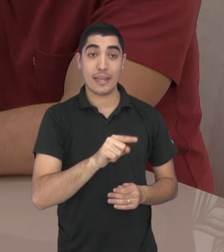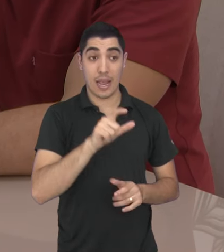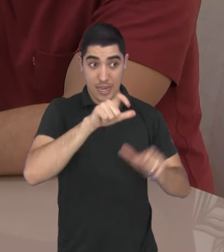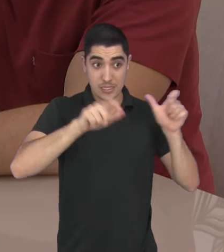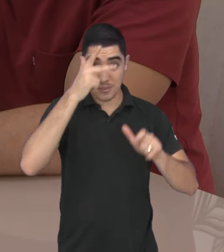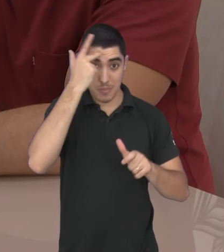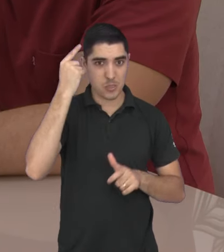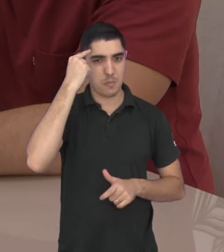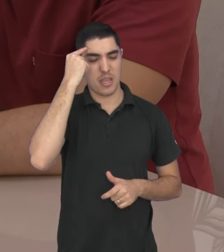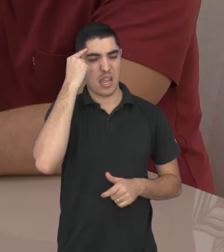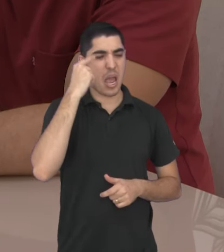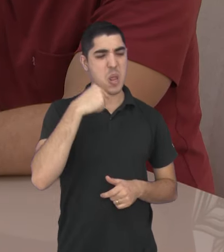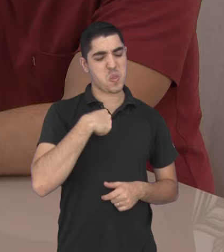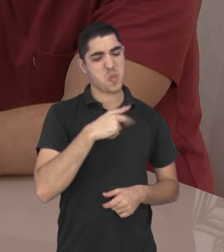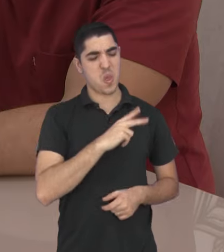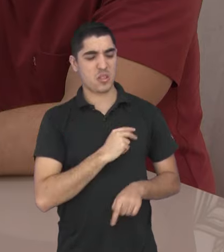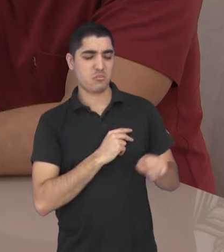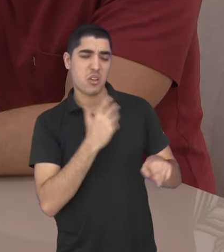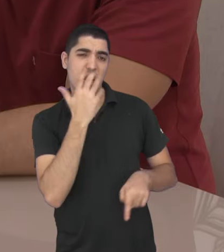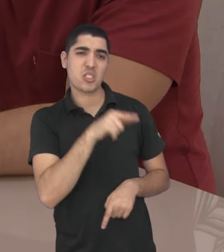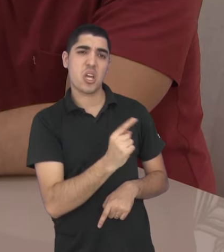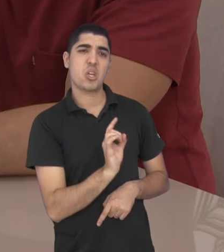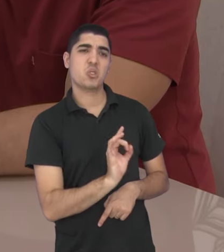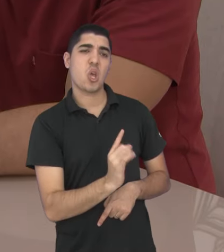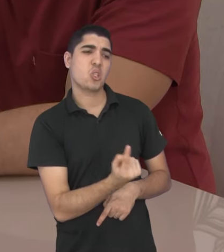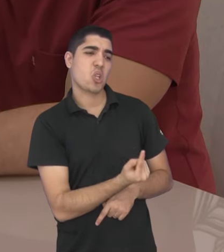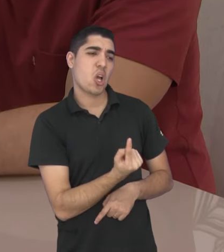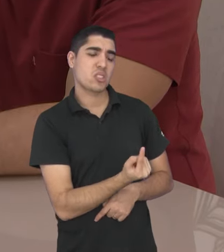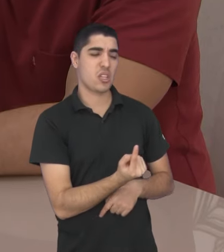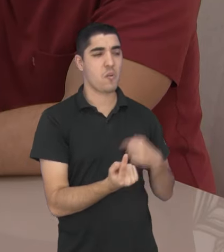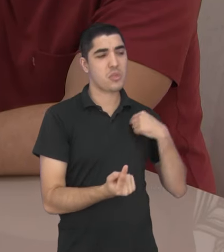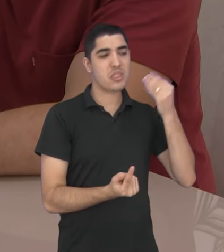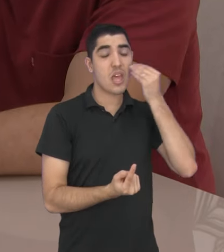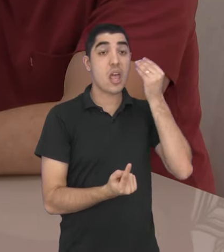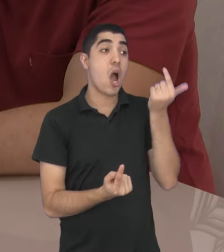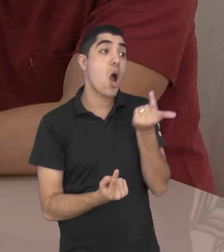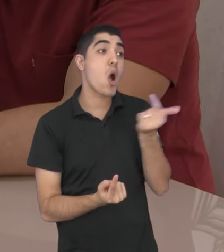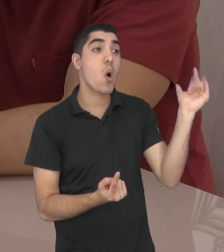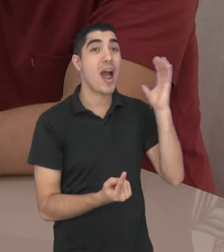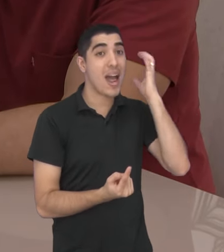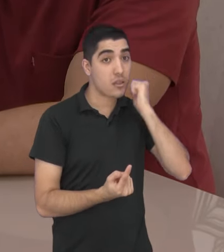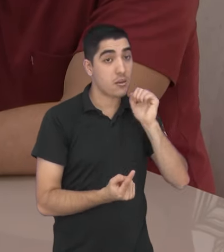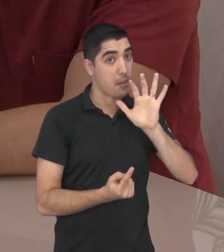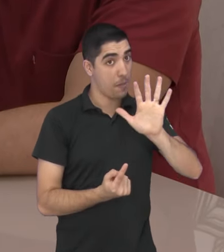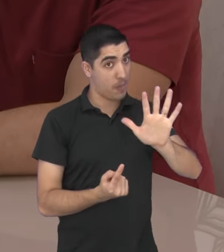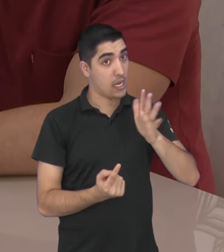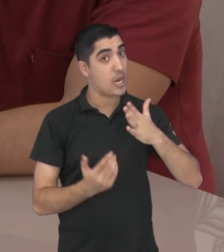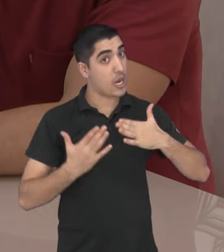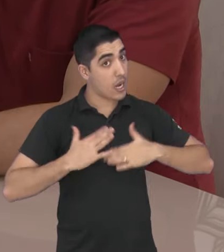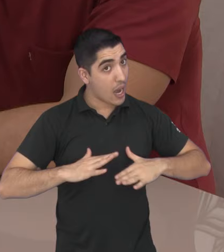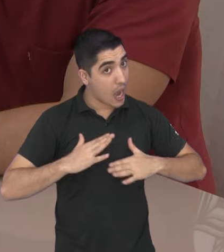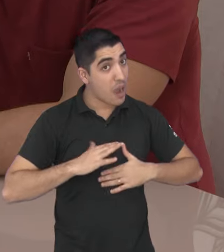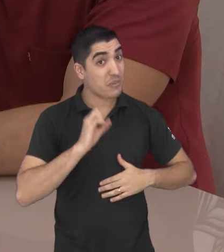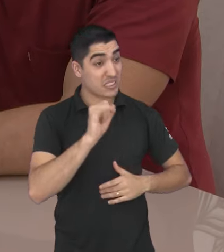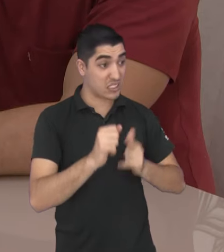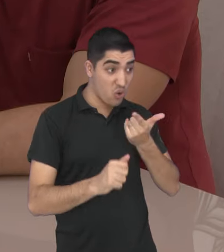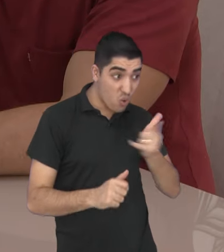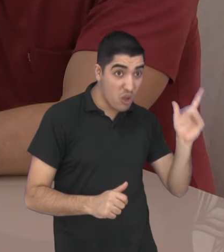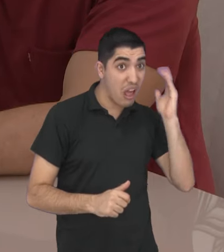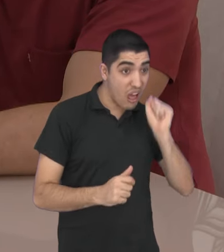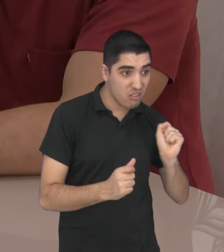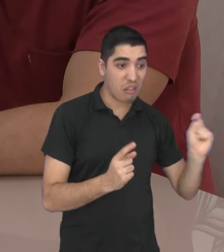quando as pessoas vêm me perguntar, ah, meu pet é muito sozinho, eu tô pensando em pegar outro. Vamos pensar bem, que às vezes a gente vai estar arrumando um outro